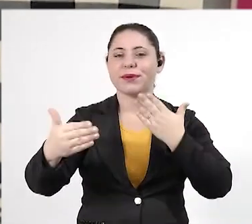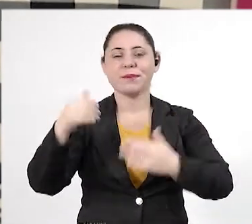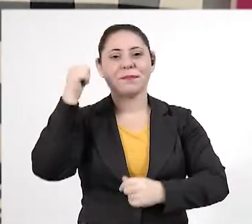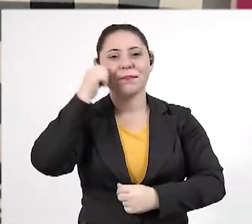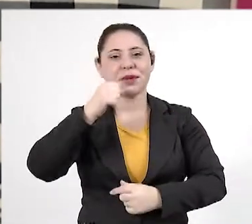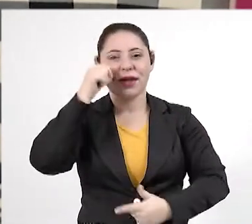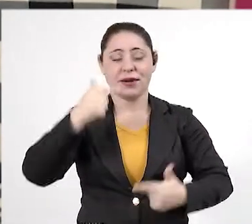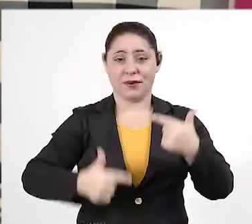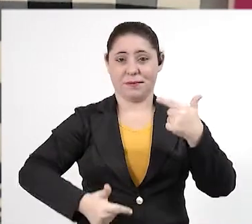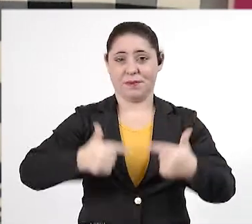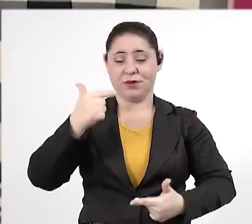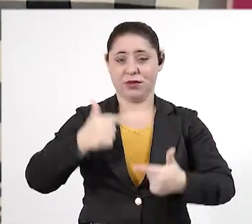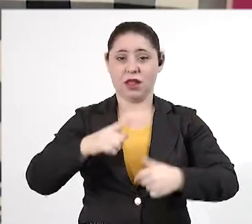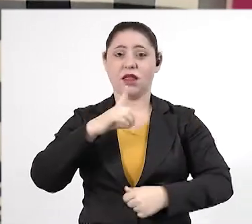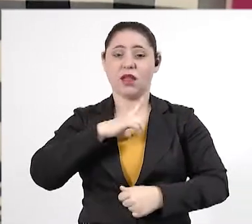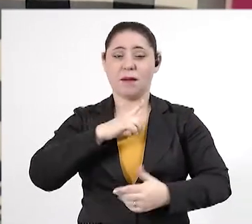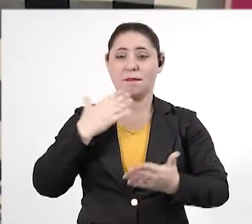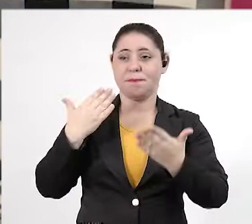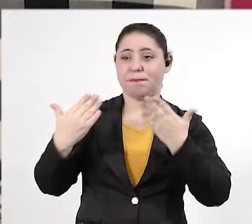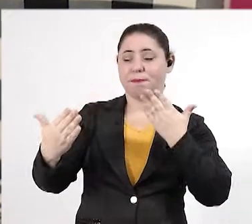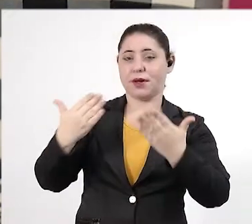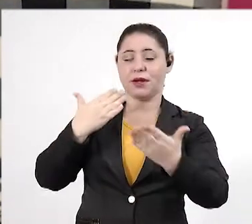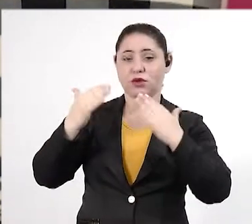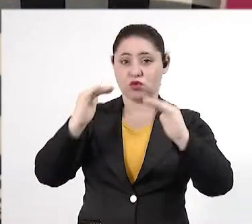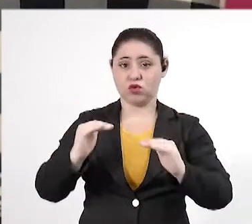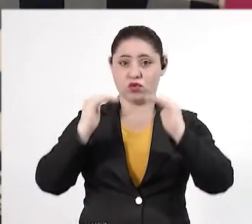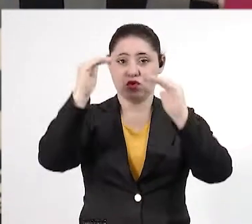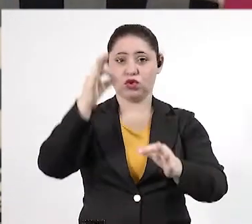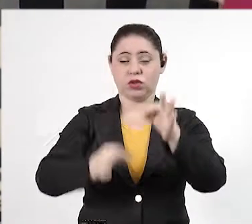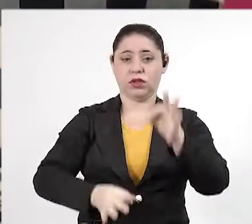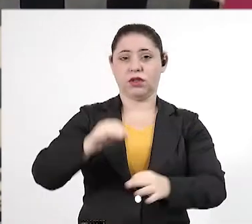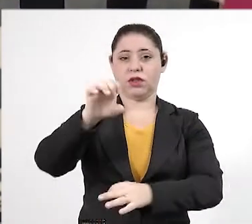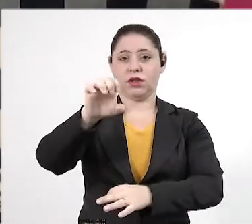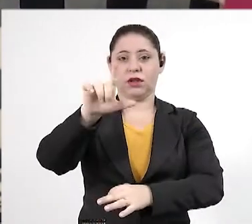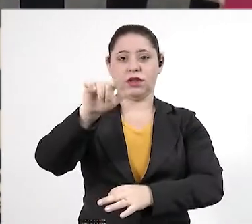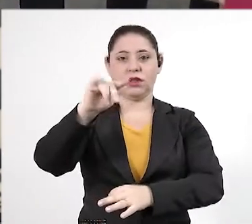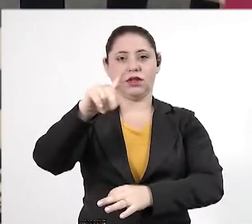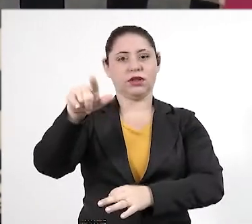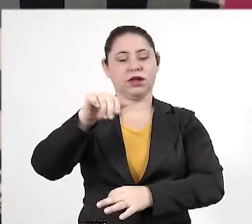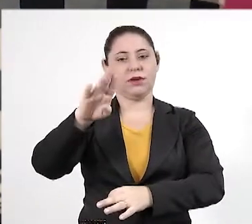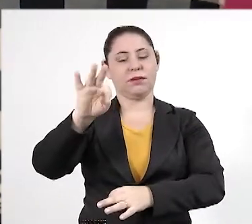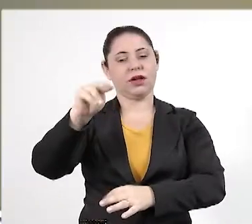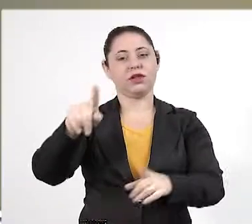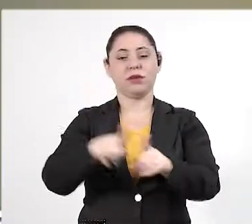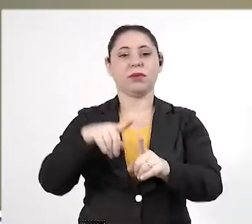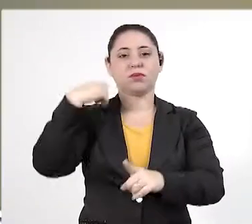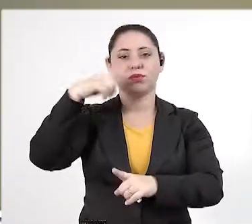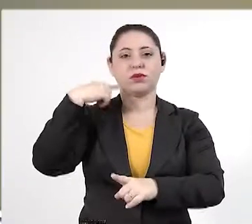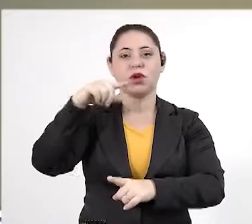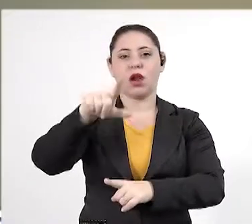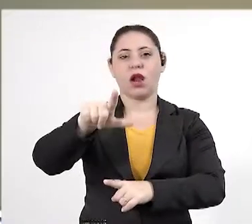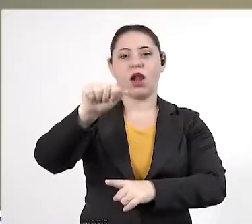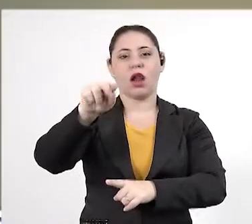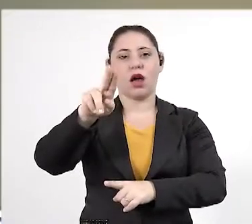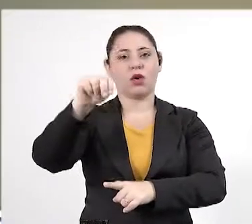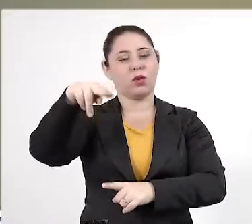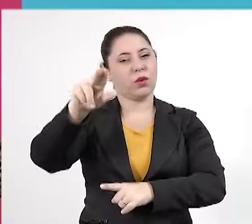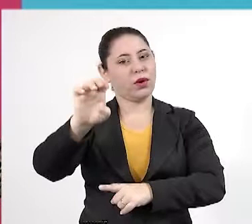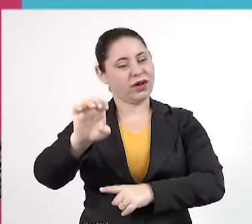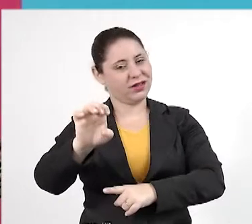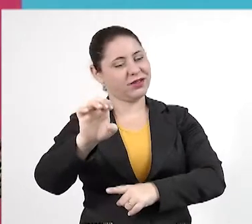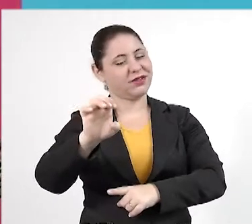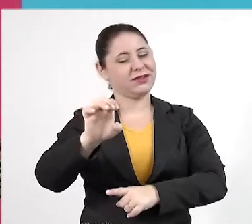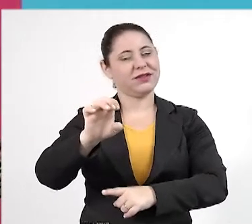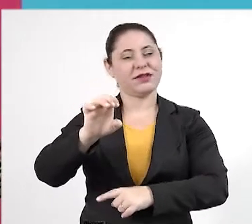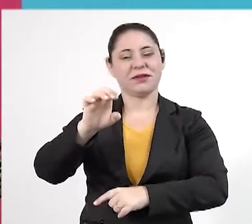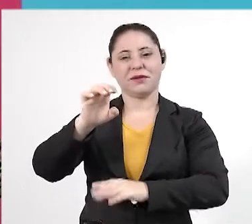bate-papo sobre mulheres na política. Nós estamos batendo um papo com a desembargadora Elizabeth Anache e também com a advogada e professora doutora